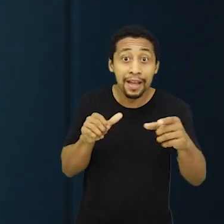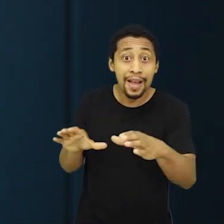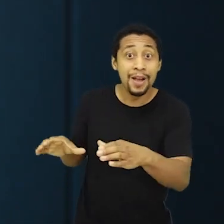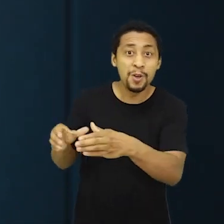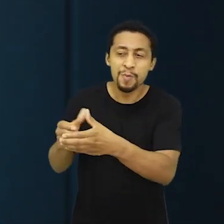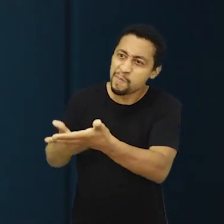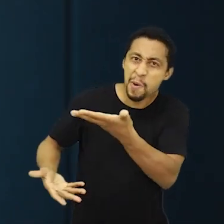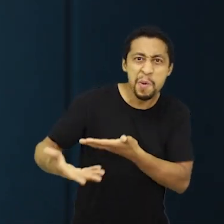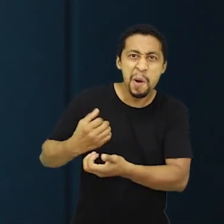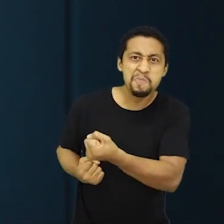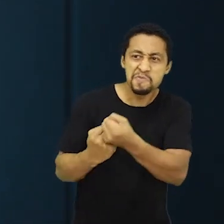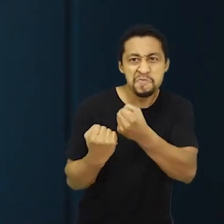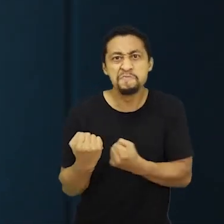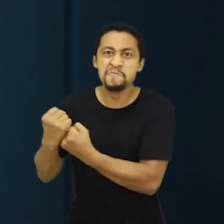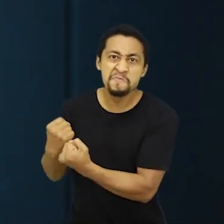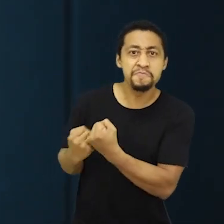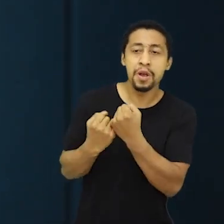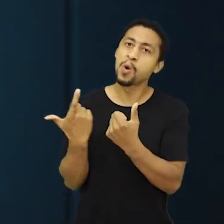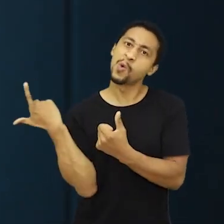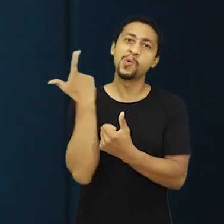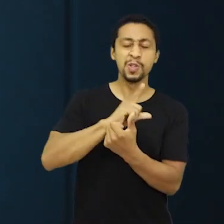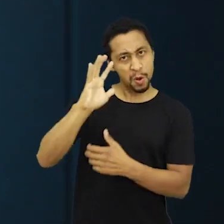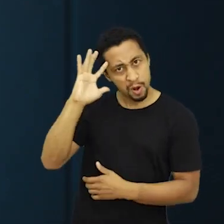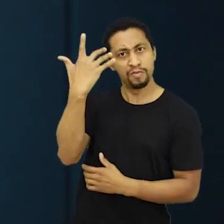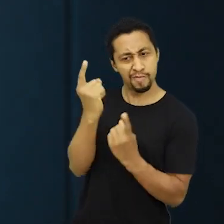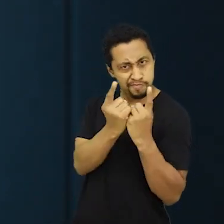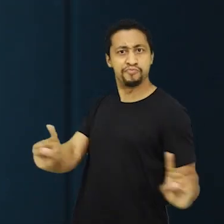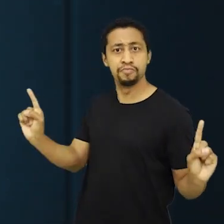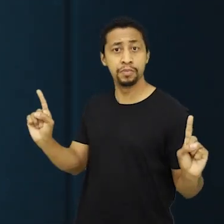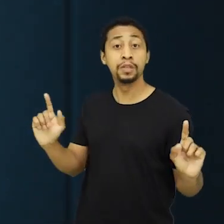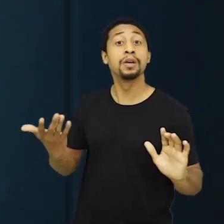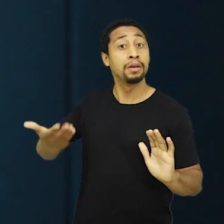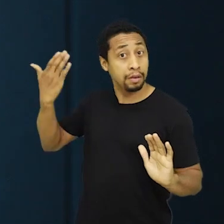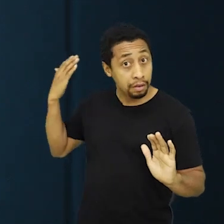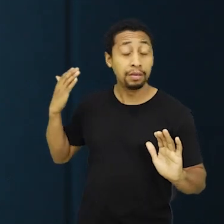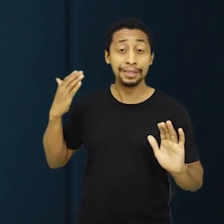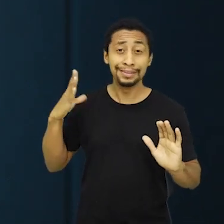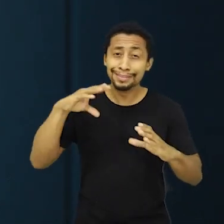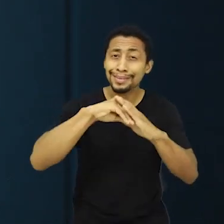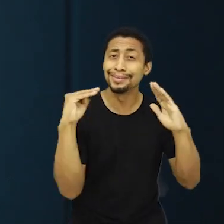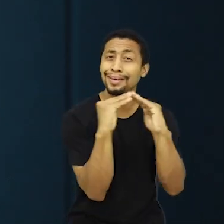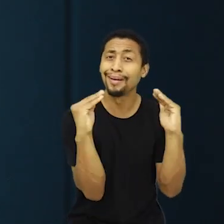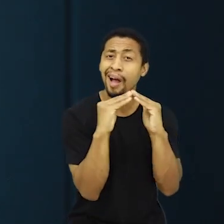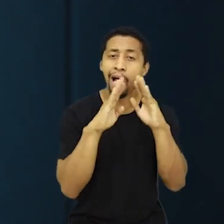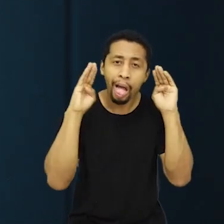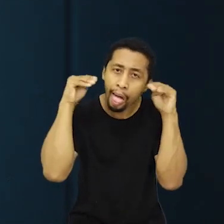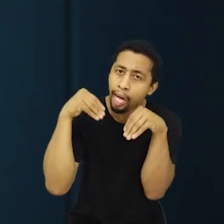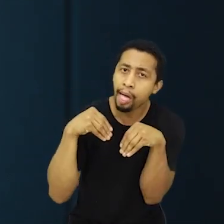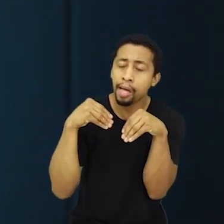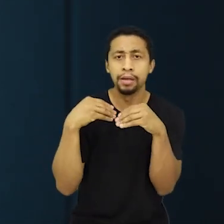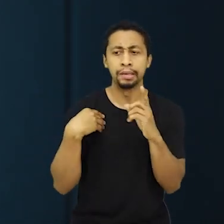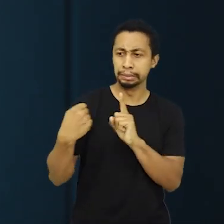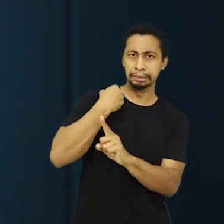algumas delas, como elas relatam, estavam vivendo uma vida de violência e muitas vezes se submetiam àquela vida sem